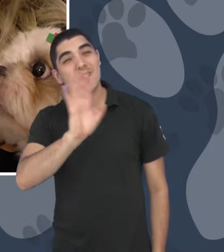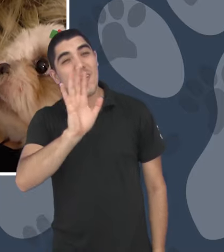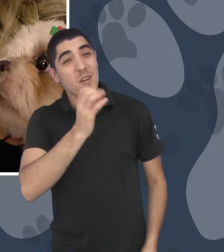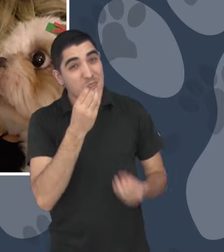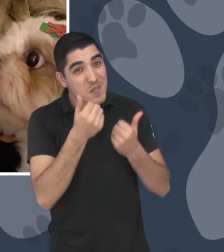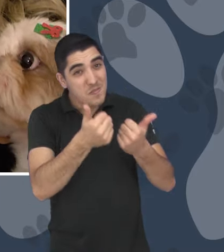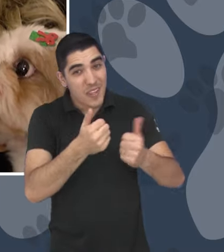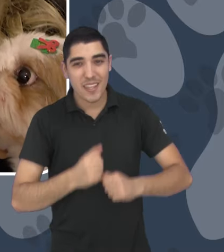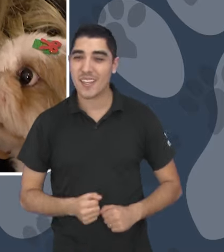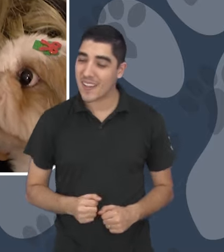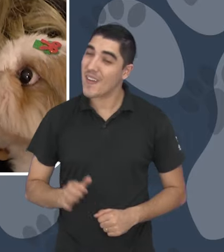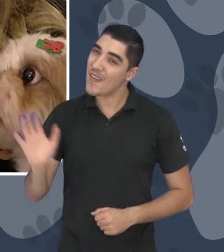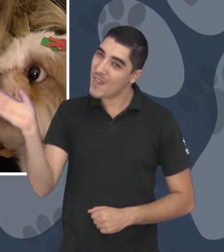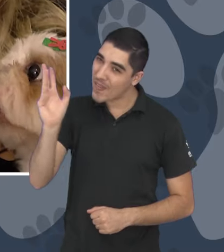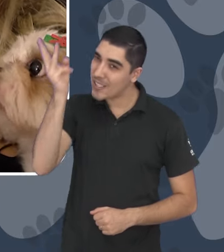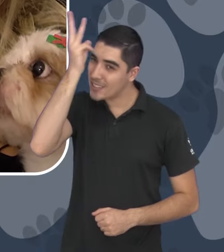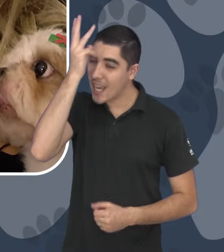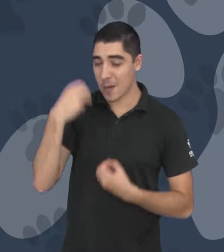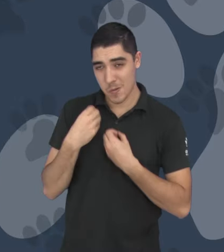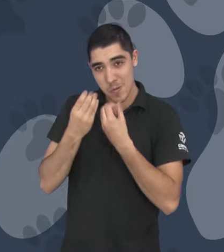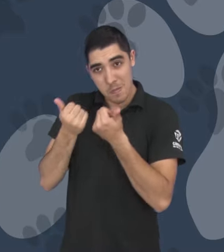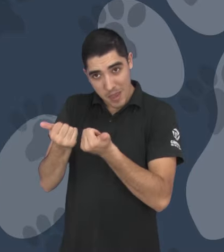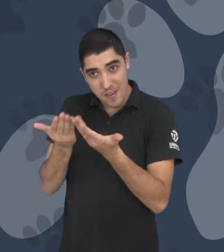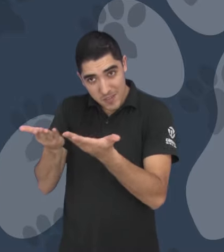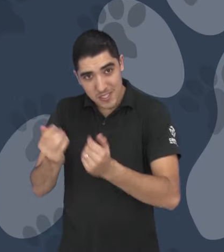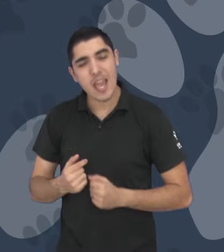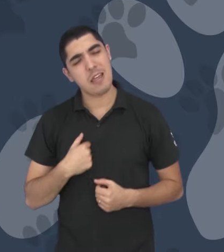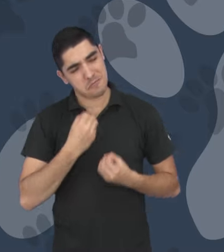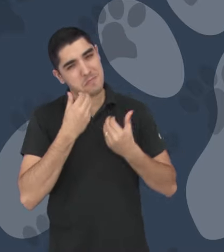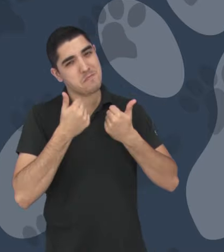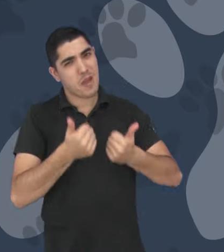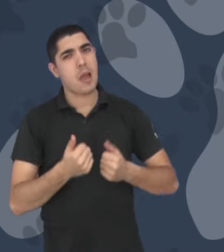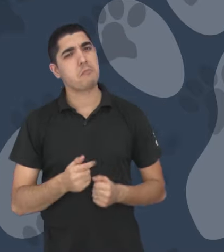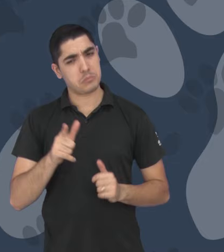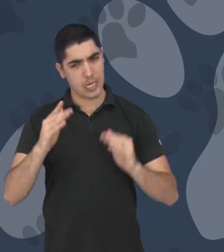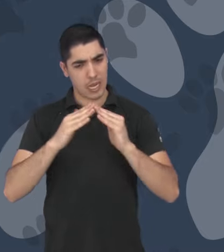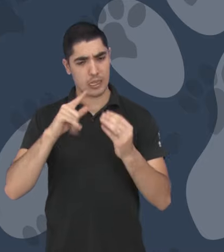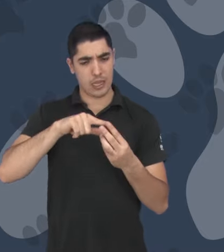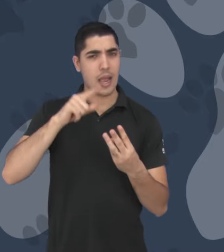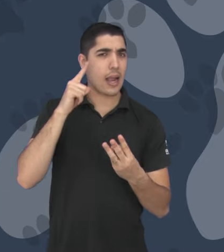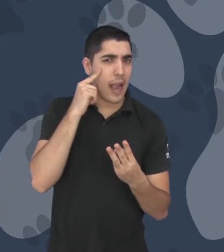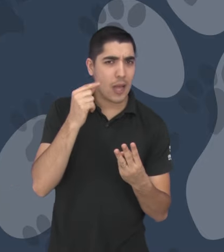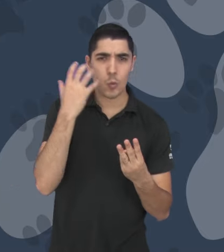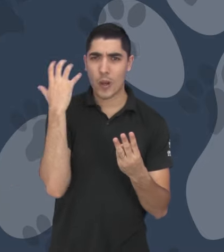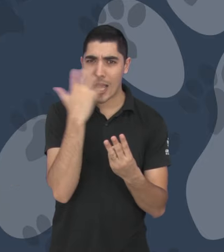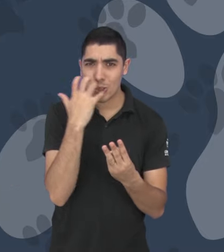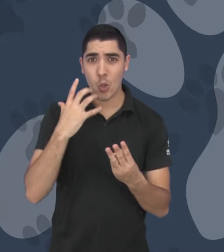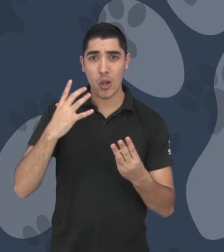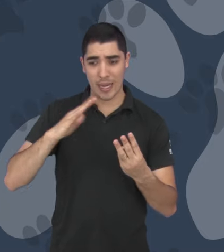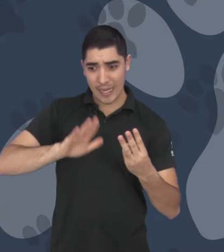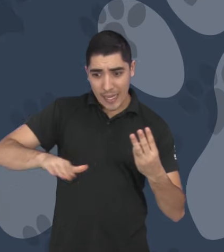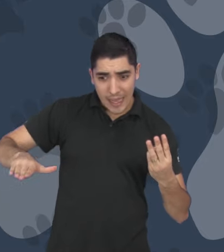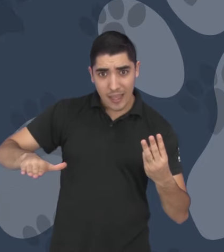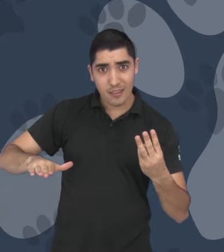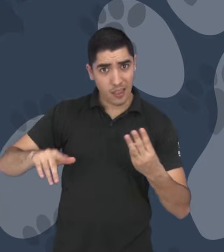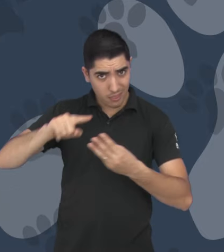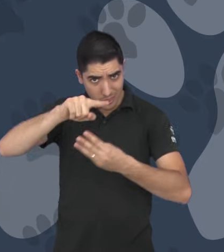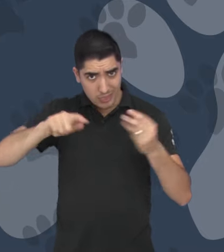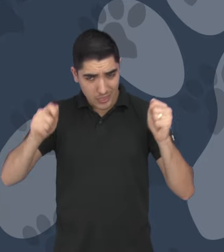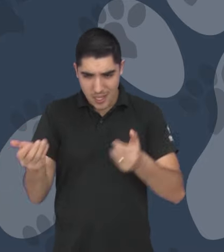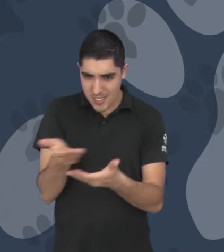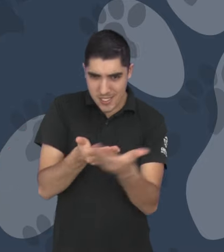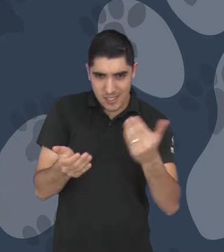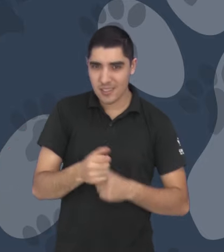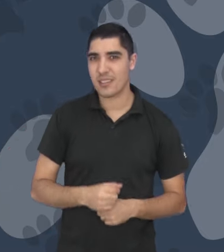Adriane, tudo bem? Oi, Thiago, tudo bem? Tudo jóia. Uma casa com gato, com cachorro, com criança, dá pra todo mundo se entender